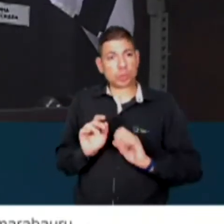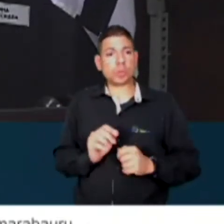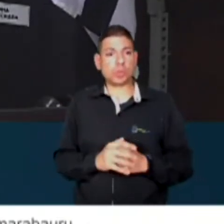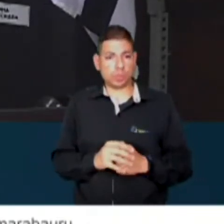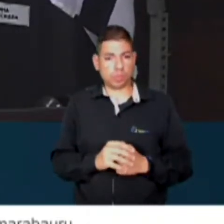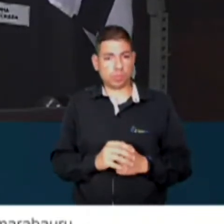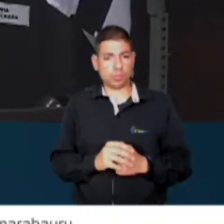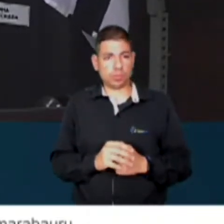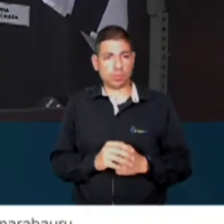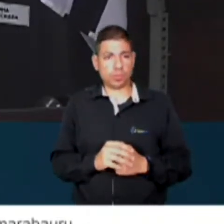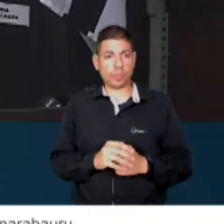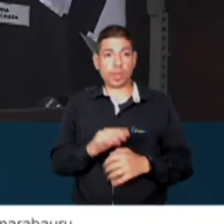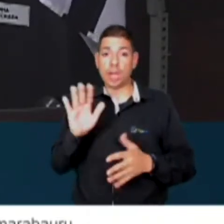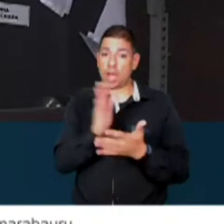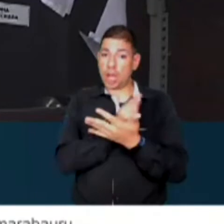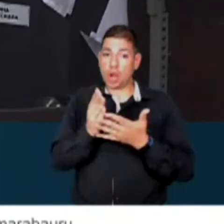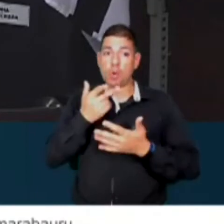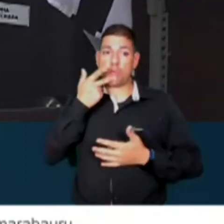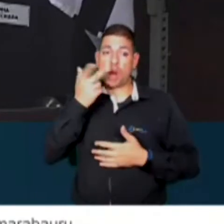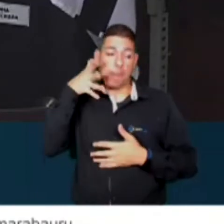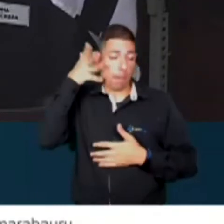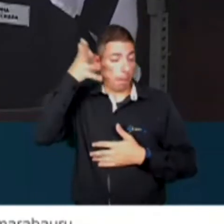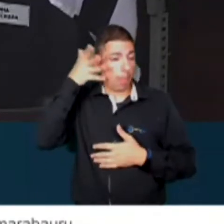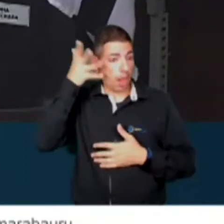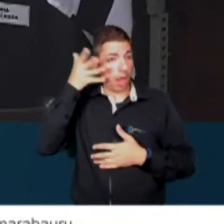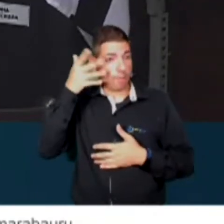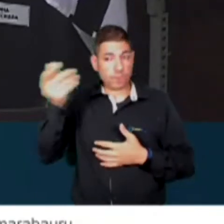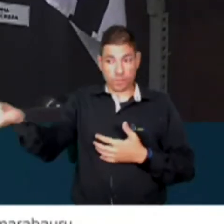palavras que soltam não voltam vazia.